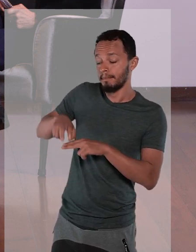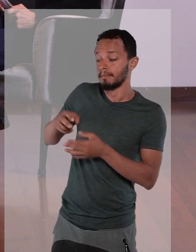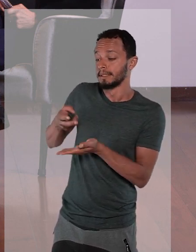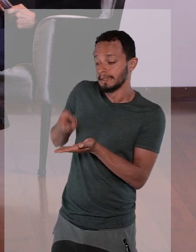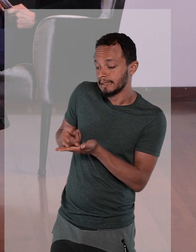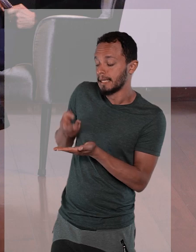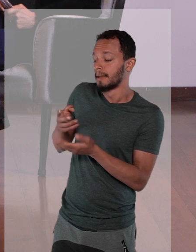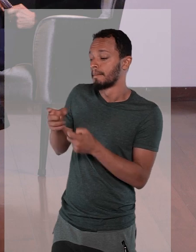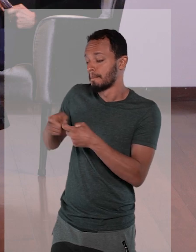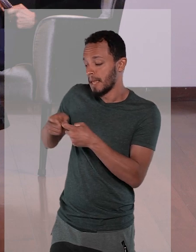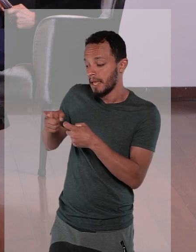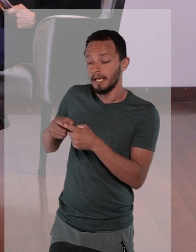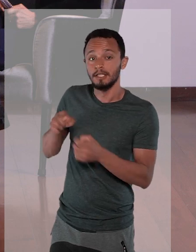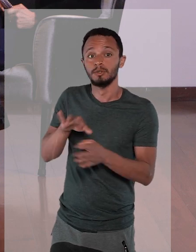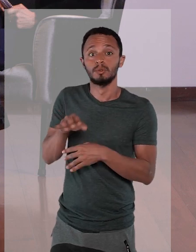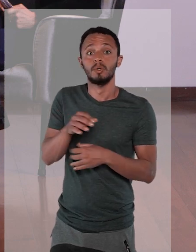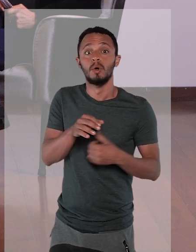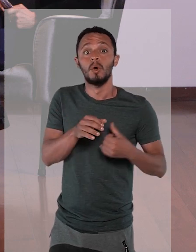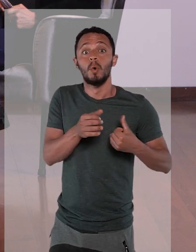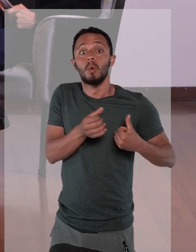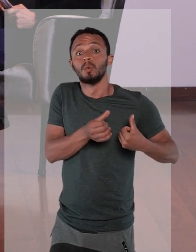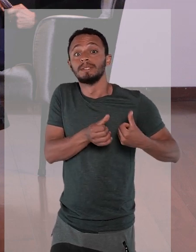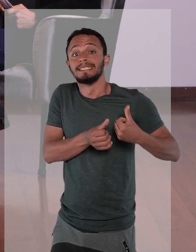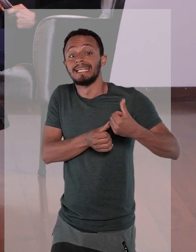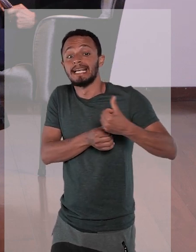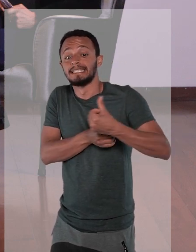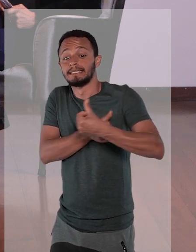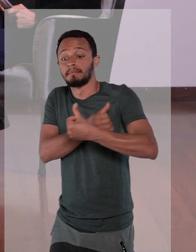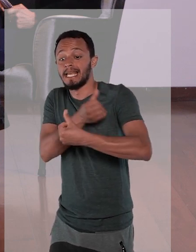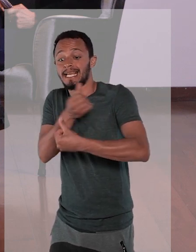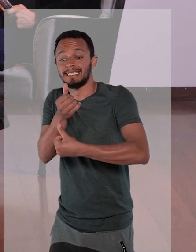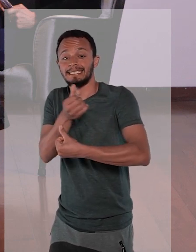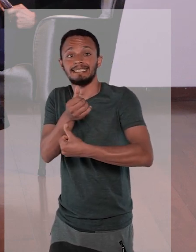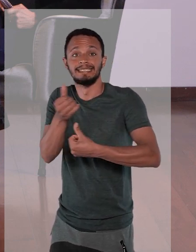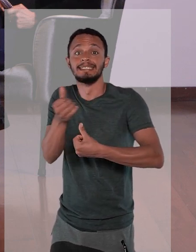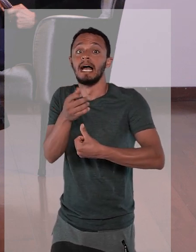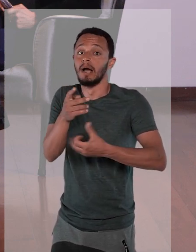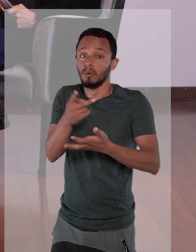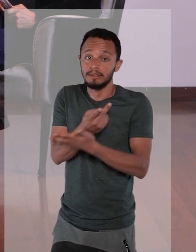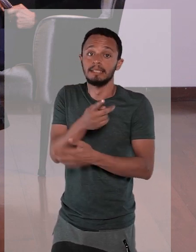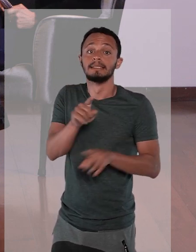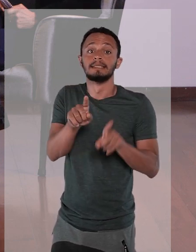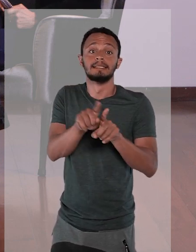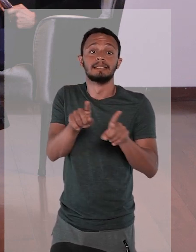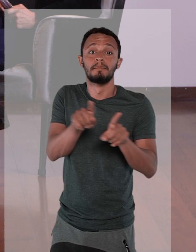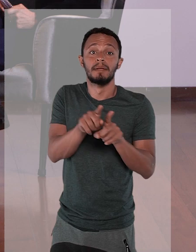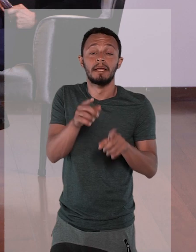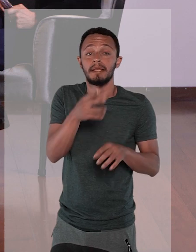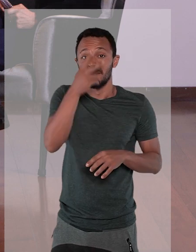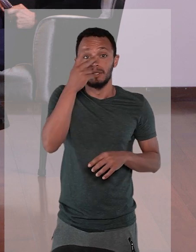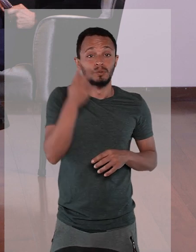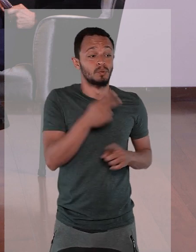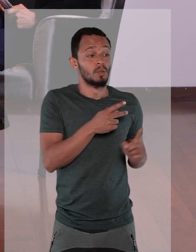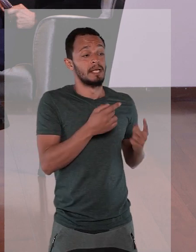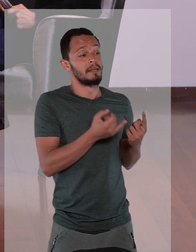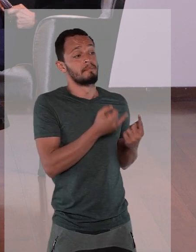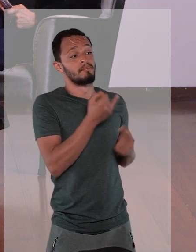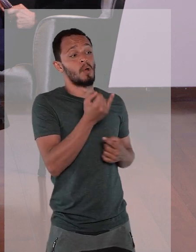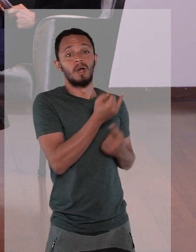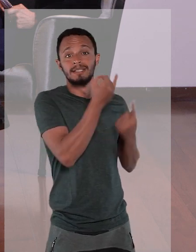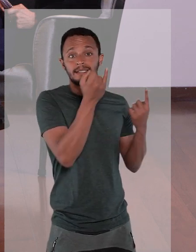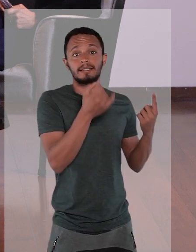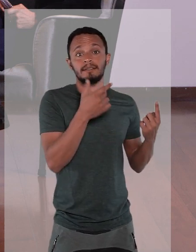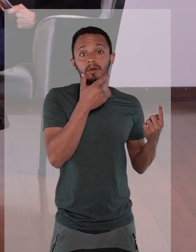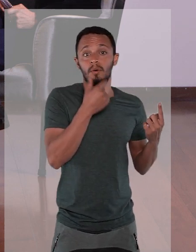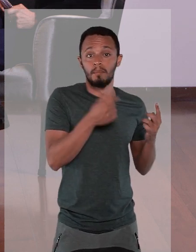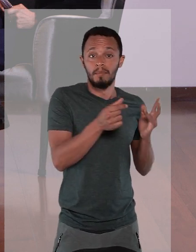os últimos 6 meses foram igualmente muito difíceis. Né? Vocês sabem que eu perdi pessoas muito importantes na minha vida, né? Meu